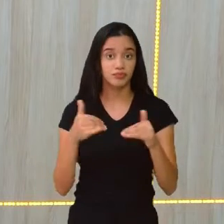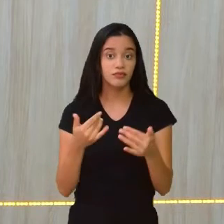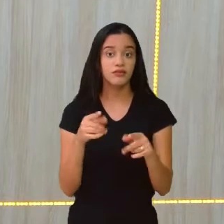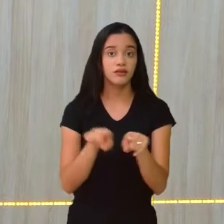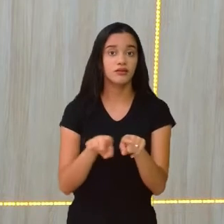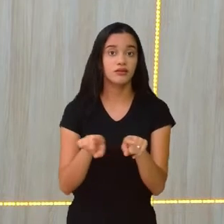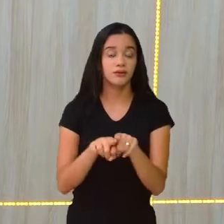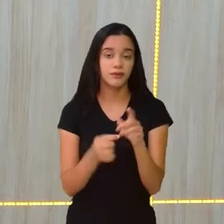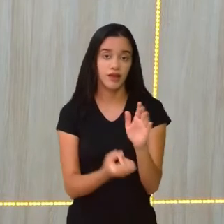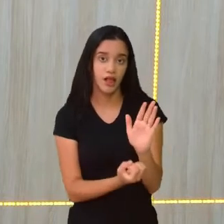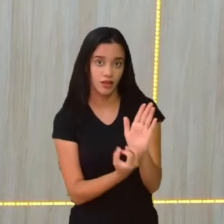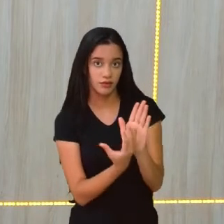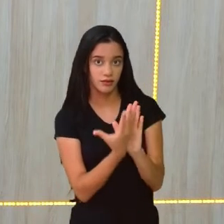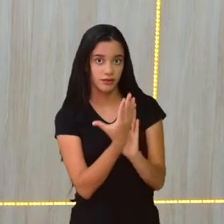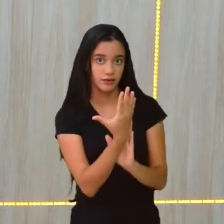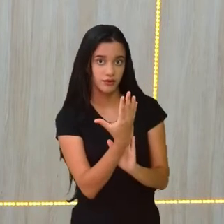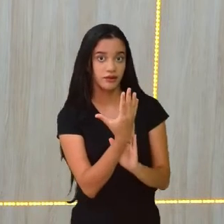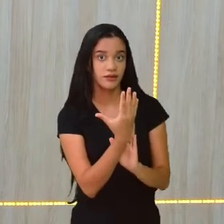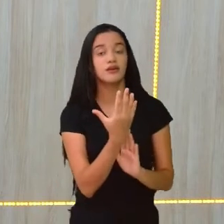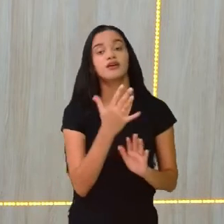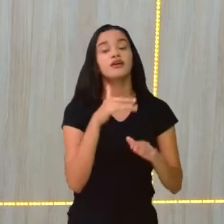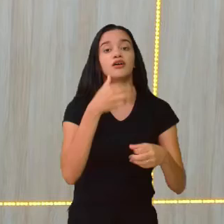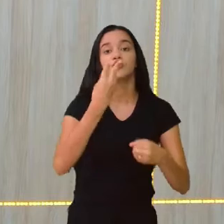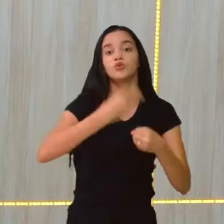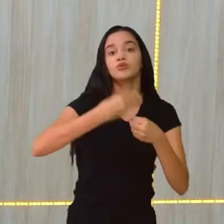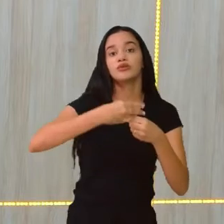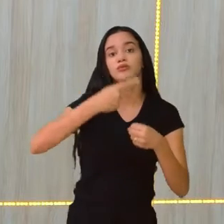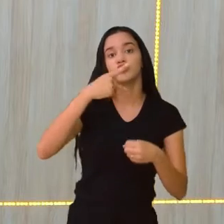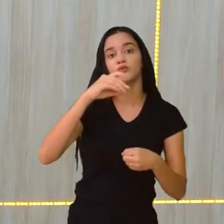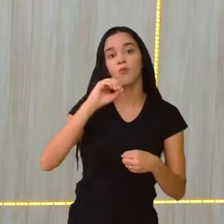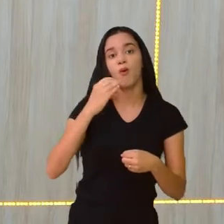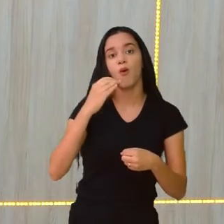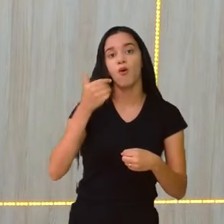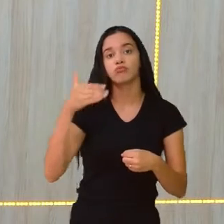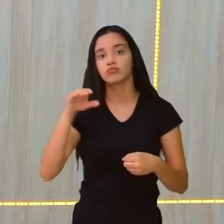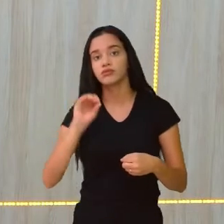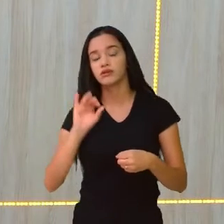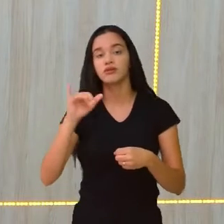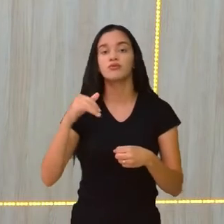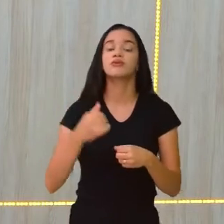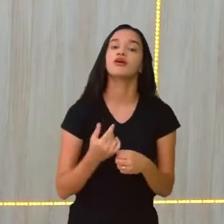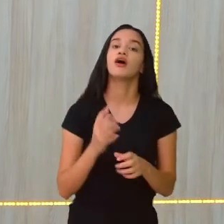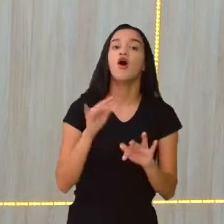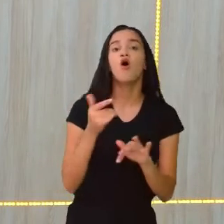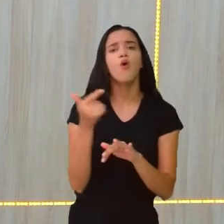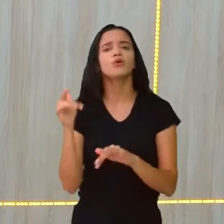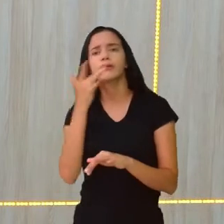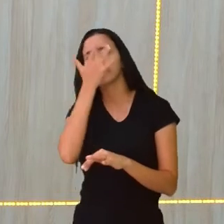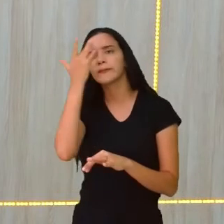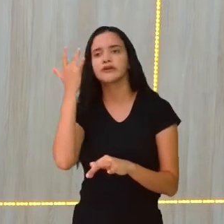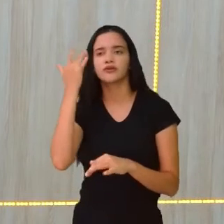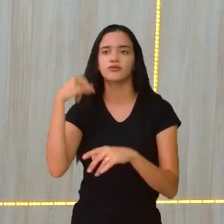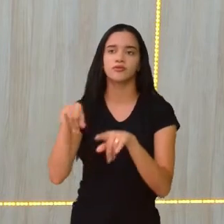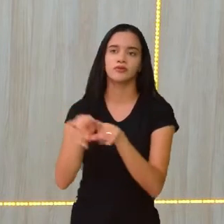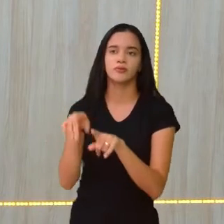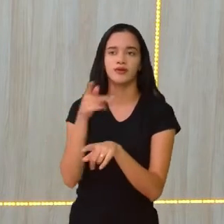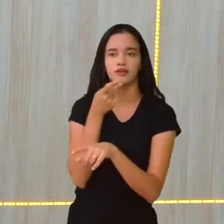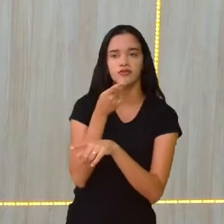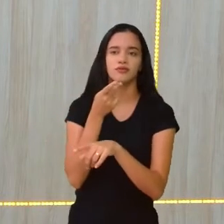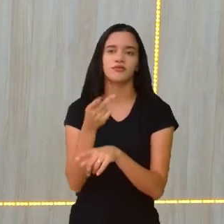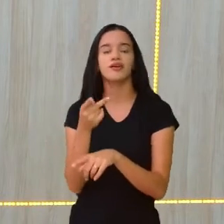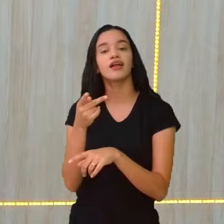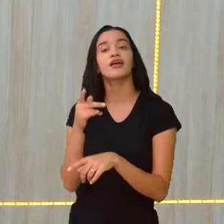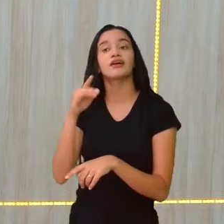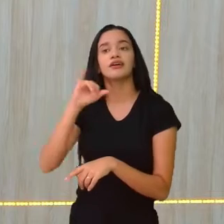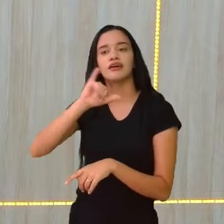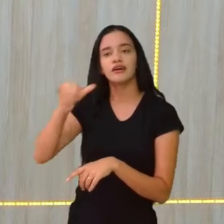ele nasce em Poção, né, muitas pessoas querem dizer que é em Poção, outros em Jataúba, mas realmente é uma divisa